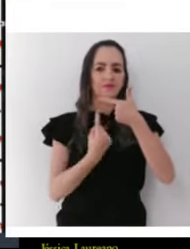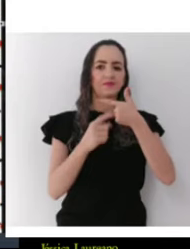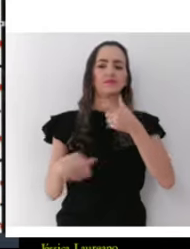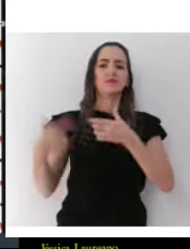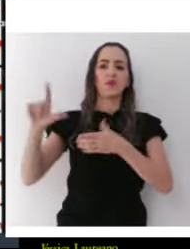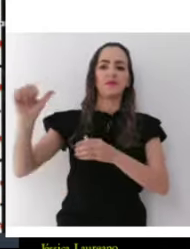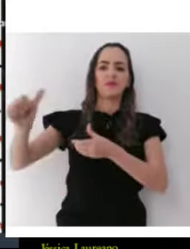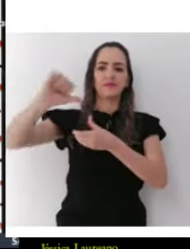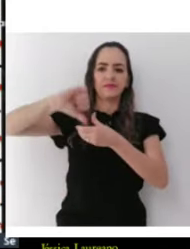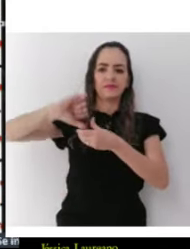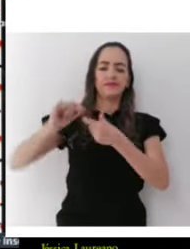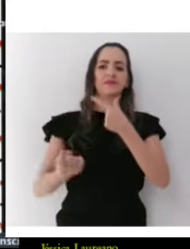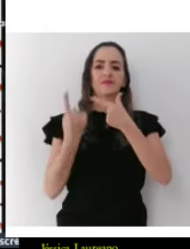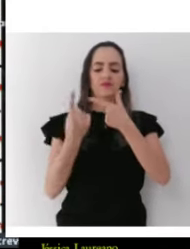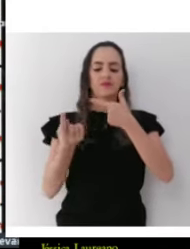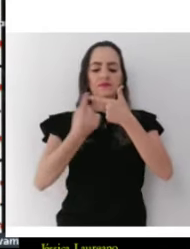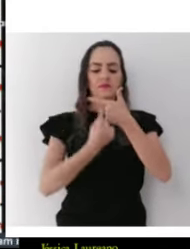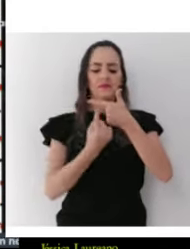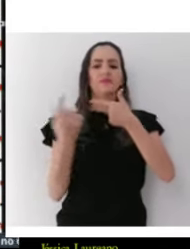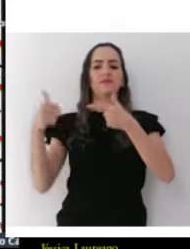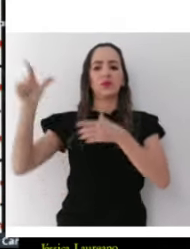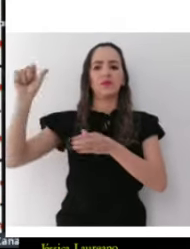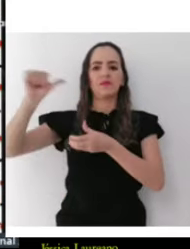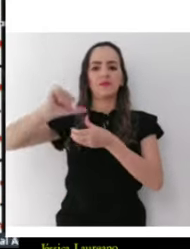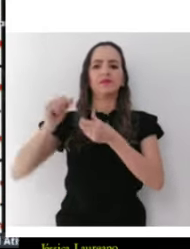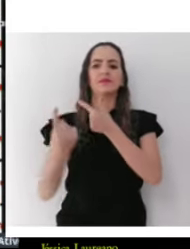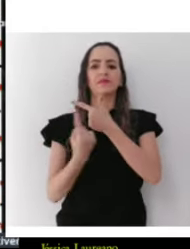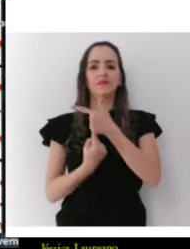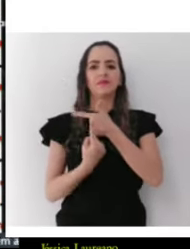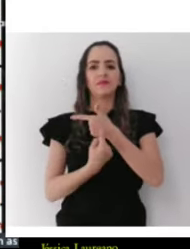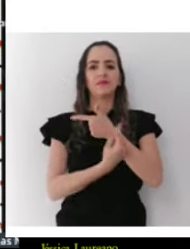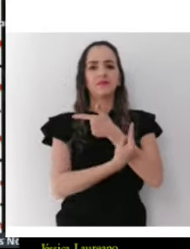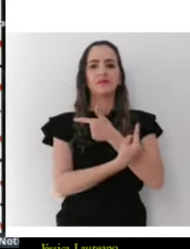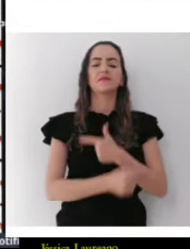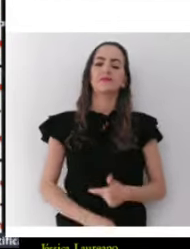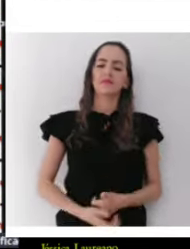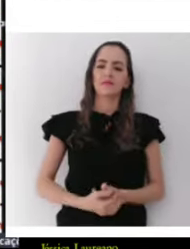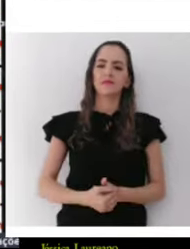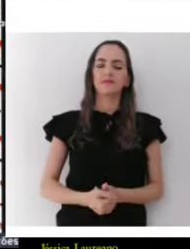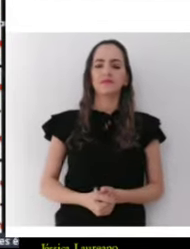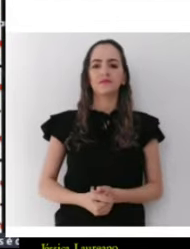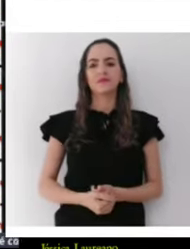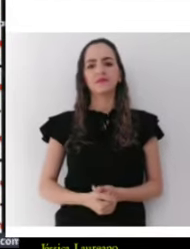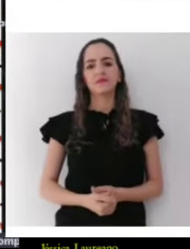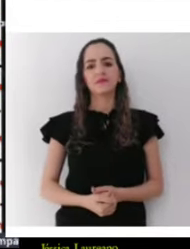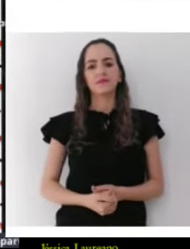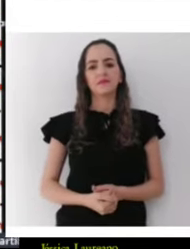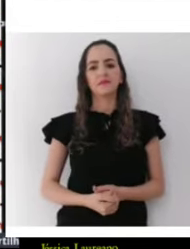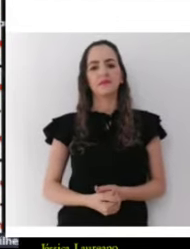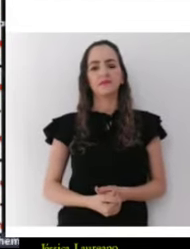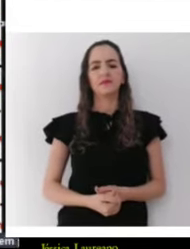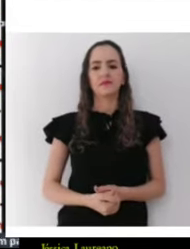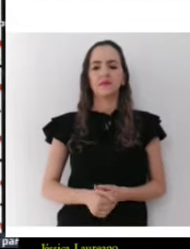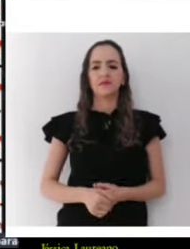996, falta quantas ml para encher a garrafa? Eu boto mais uma de 166 ml. Falta quanto? Aí você vai